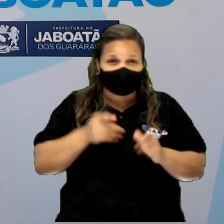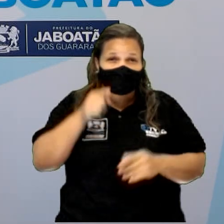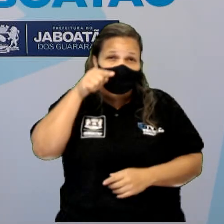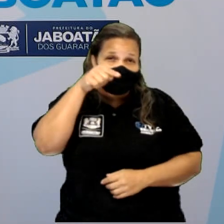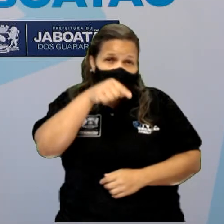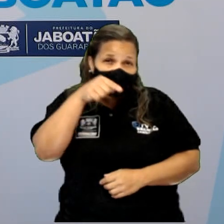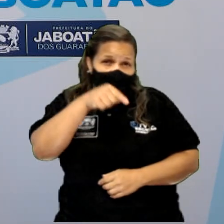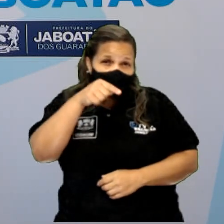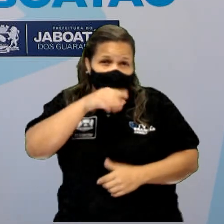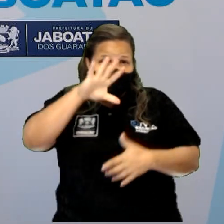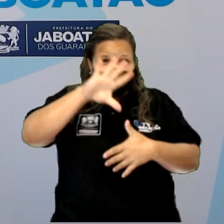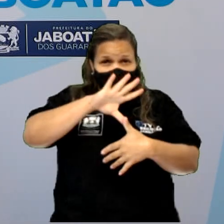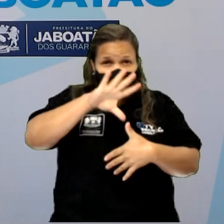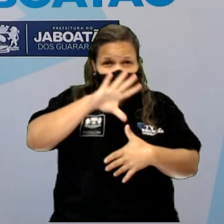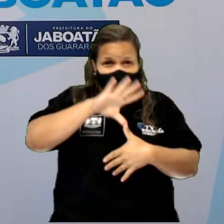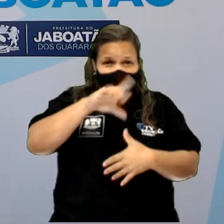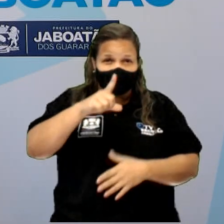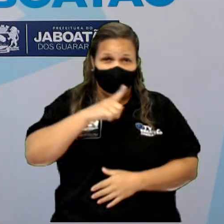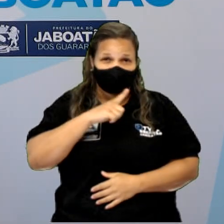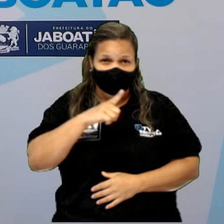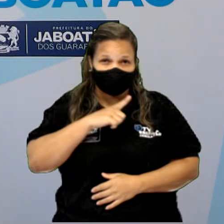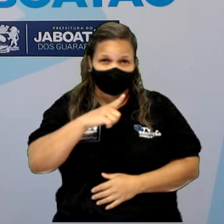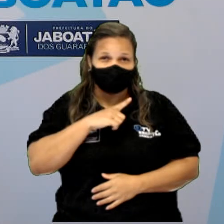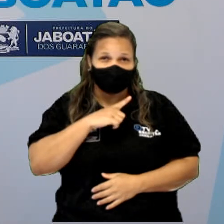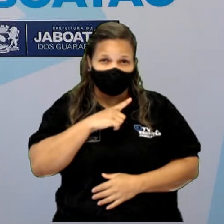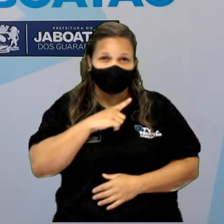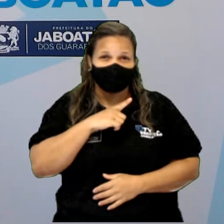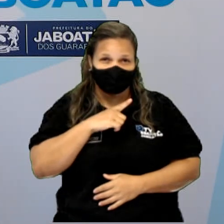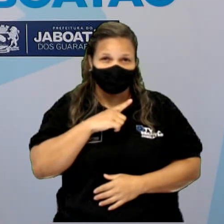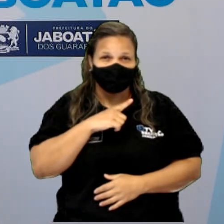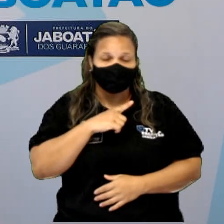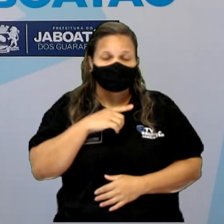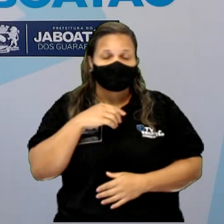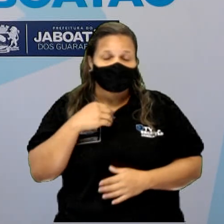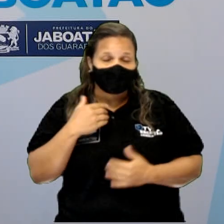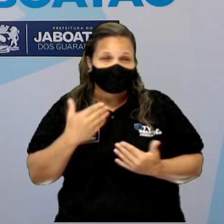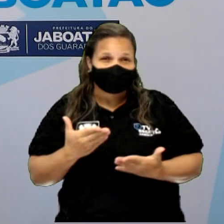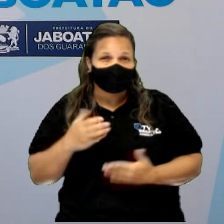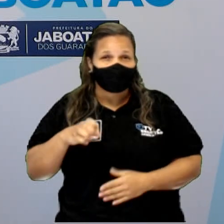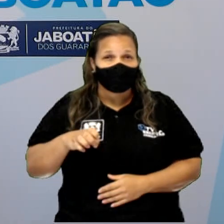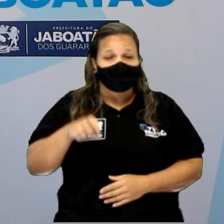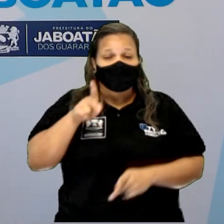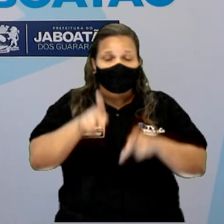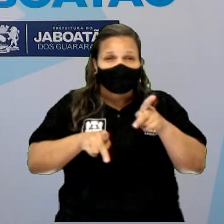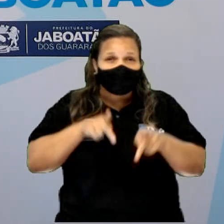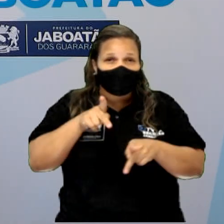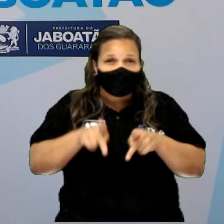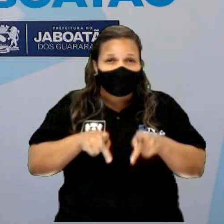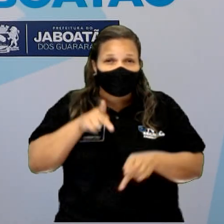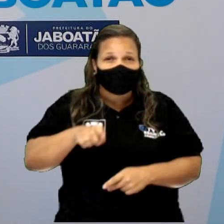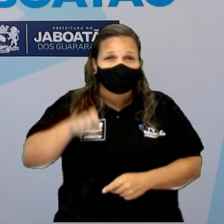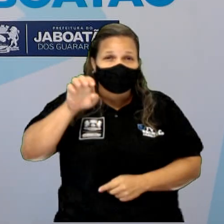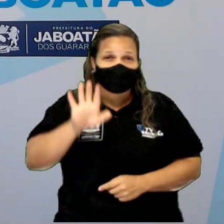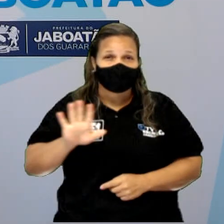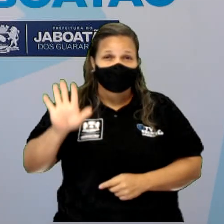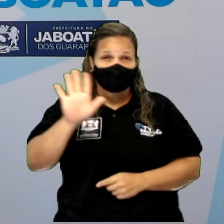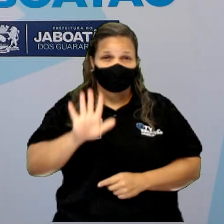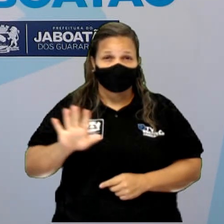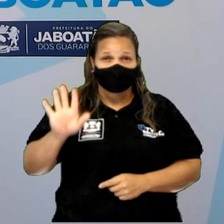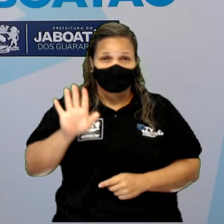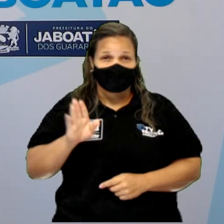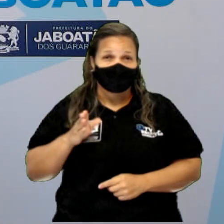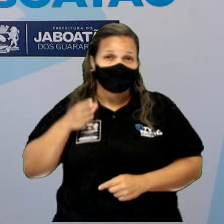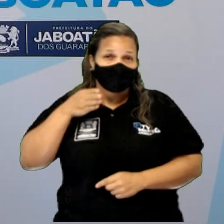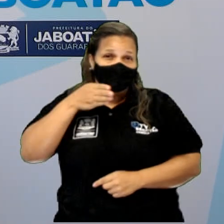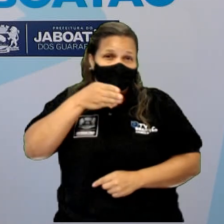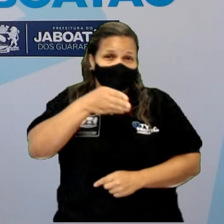existia na América. O espanhol, o português, espanhol especificamente, ele não vai atrás do índio norte-americano, nem do índio